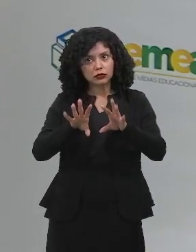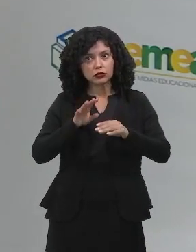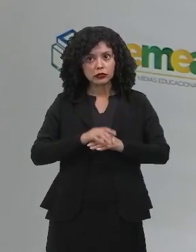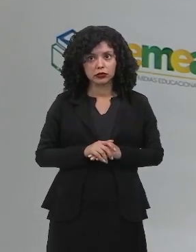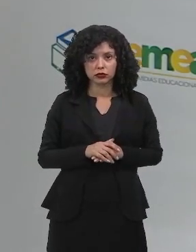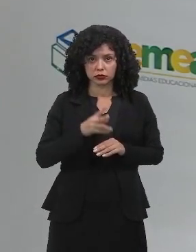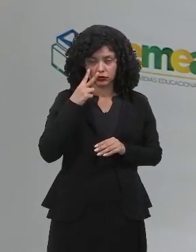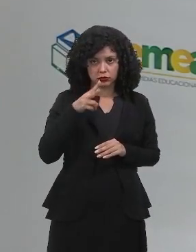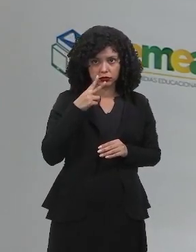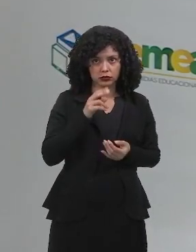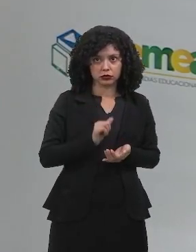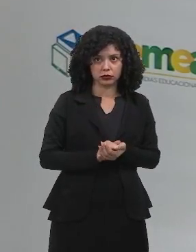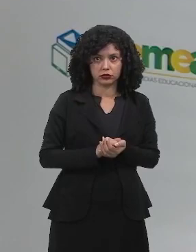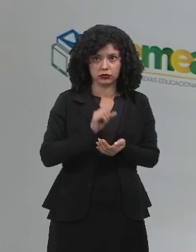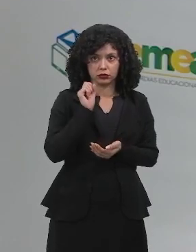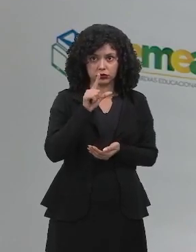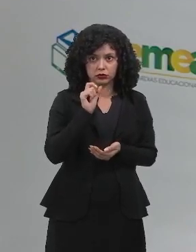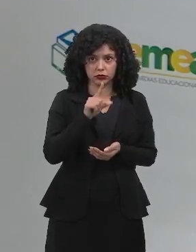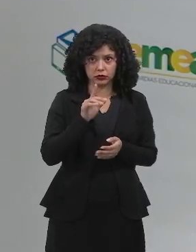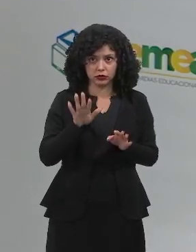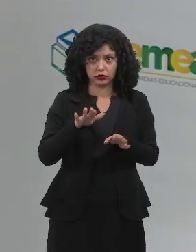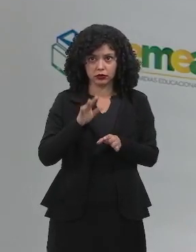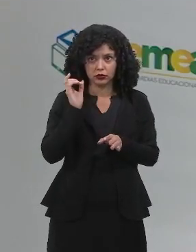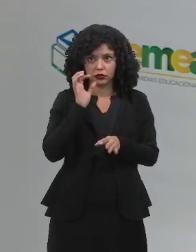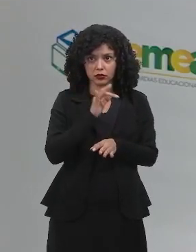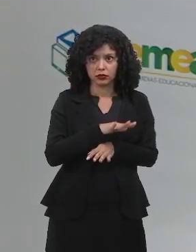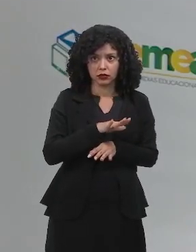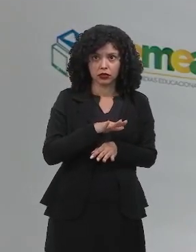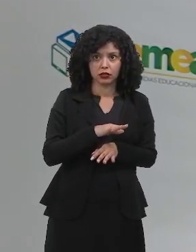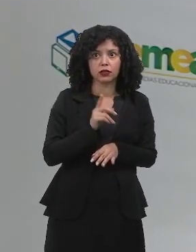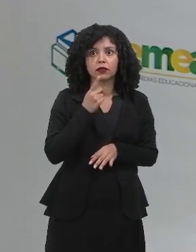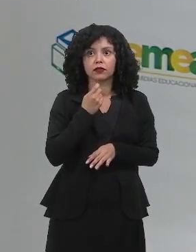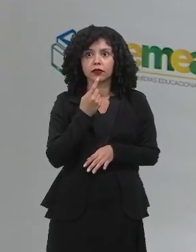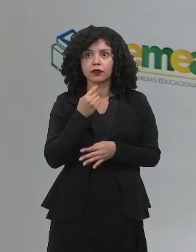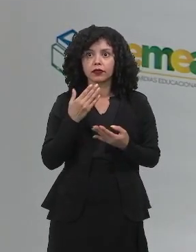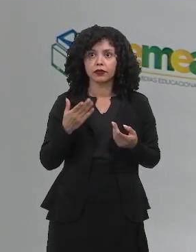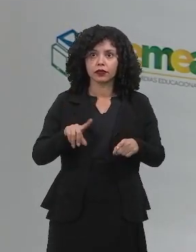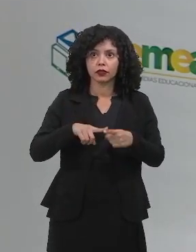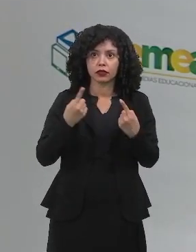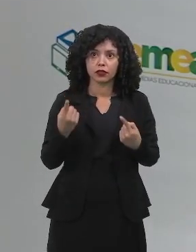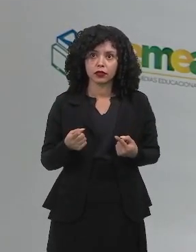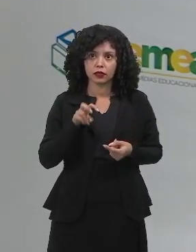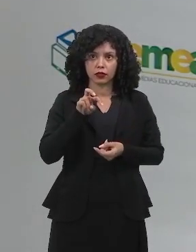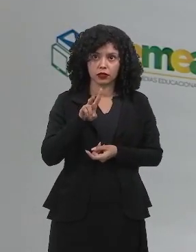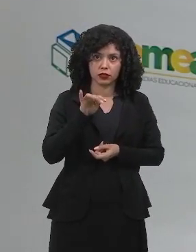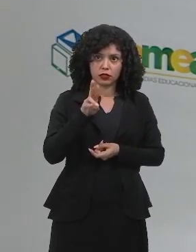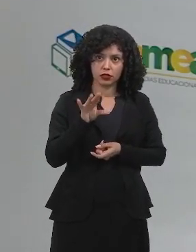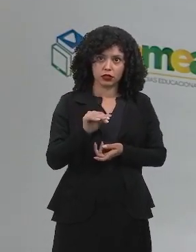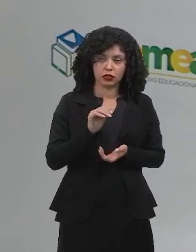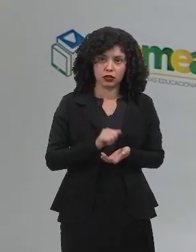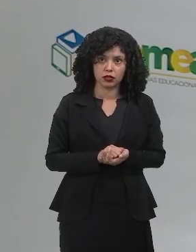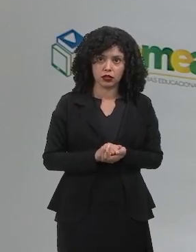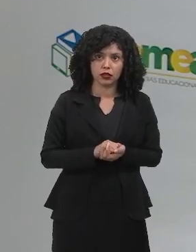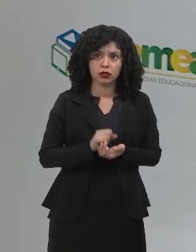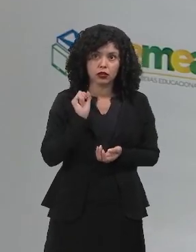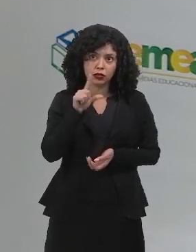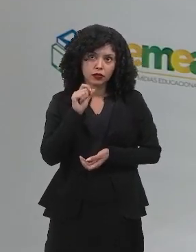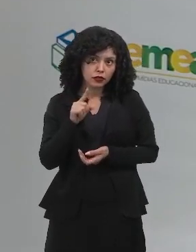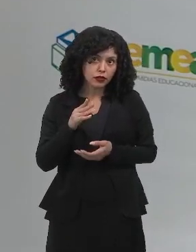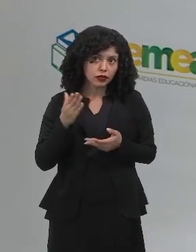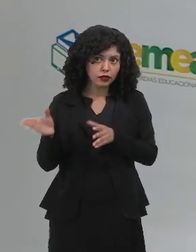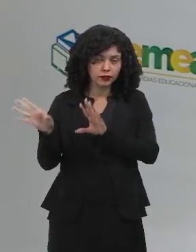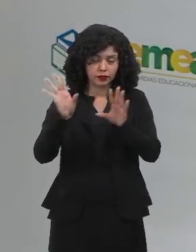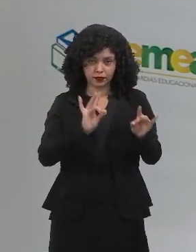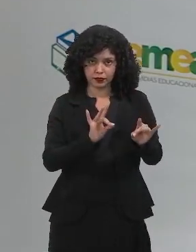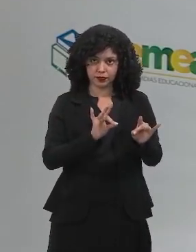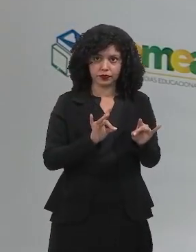já ouviram aquela azul é a cor mais quente? Sim, o azul é mais quente do que o vermelho, mas o violeta ainda é mais quente do que o azul. Trazendo